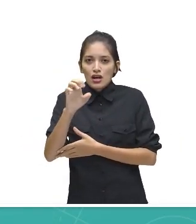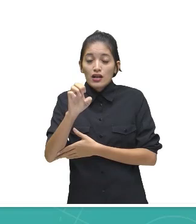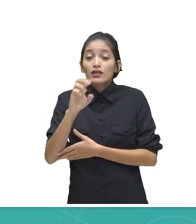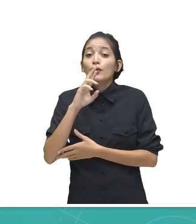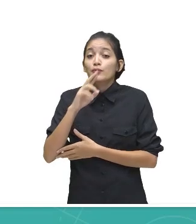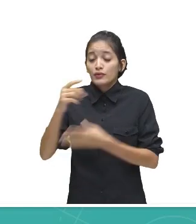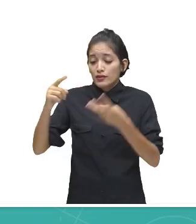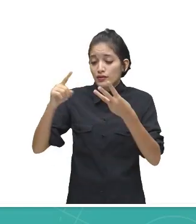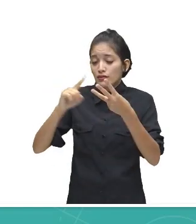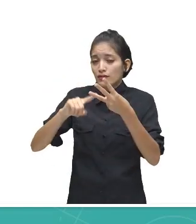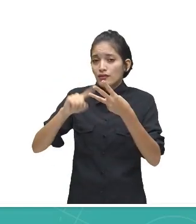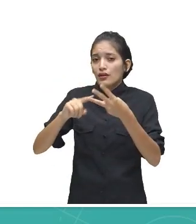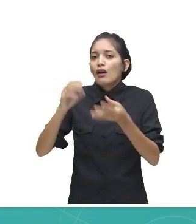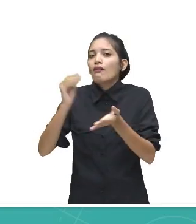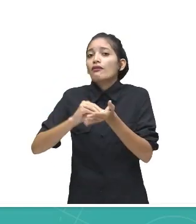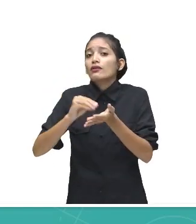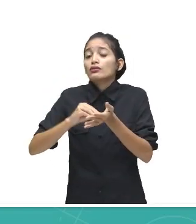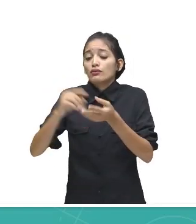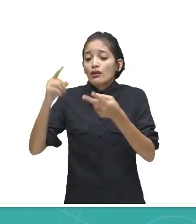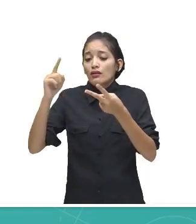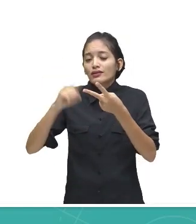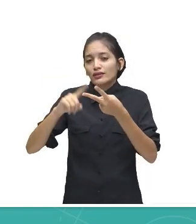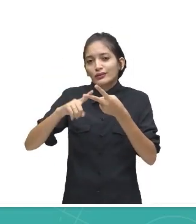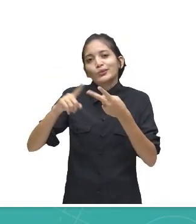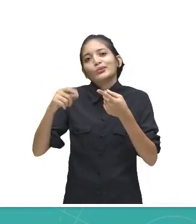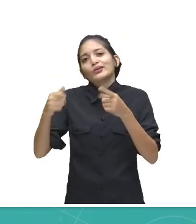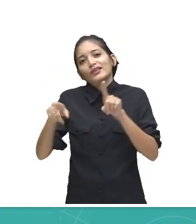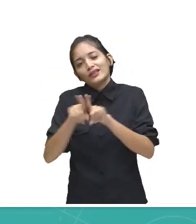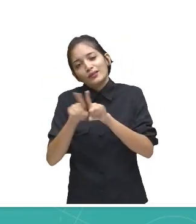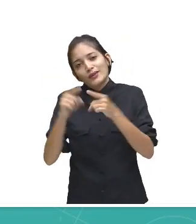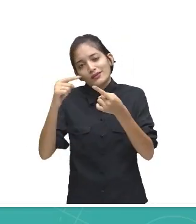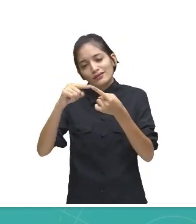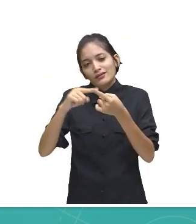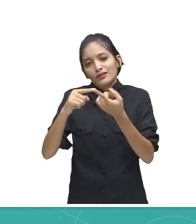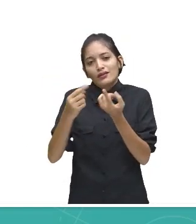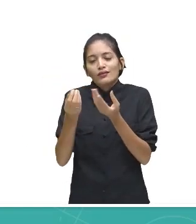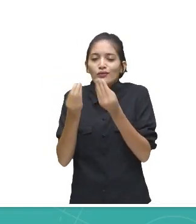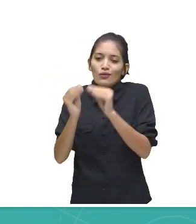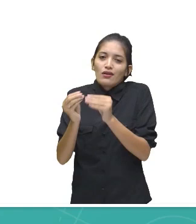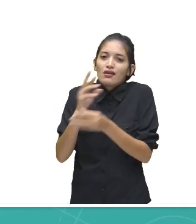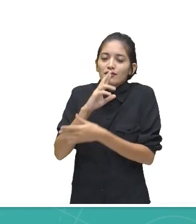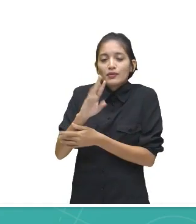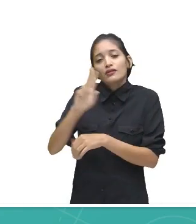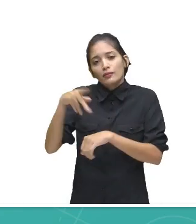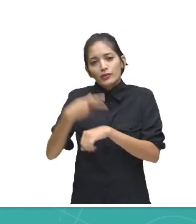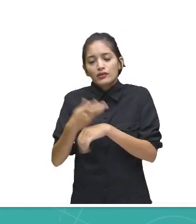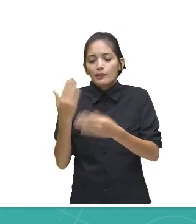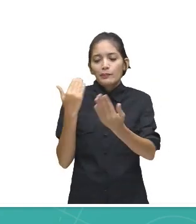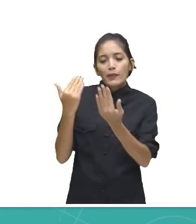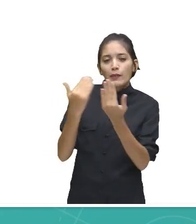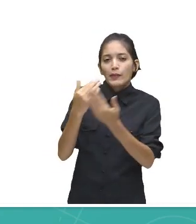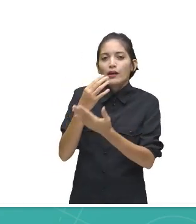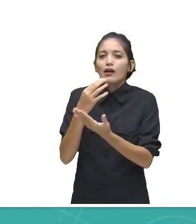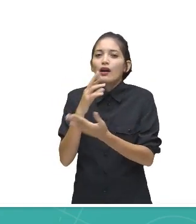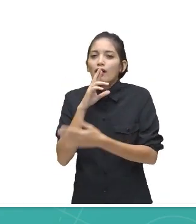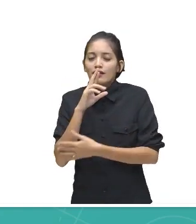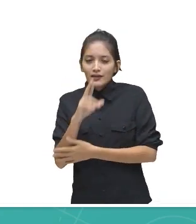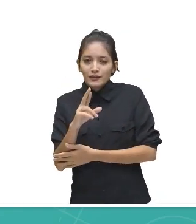terceira questão, né, faltou aí a segunda e a primeira, não vou comentar a resposta agora, daqui a pouco a gente compara a resposta de vocês